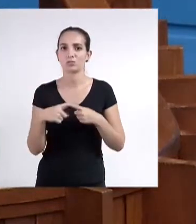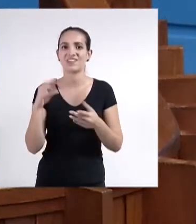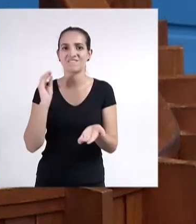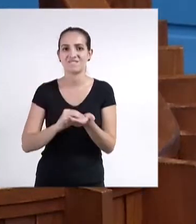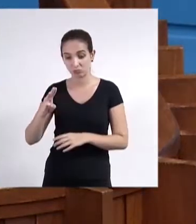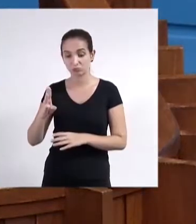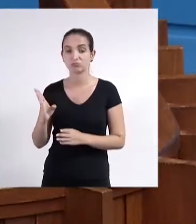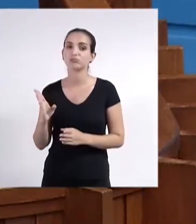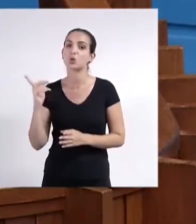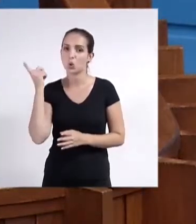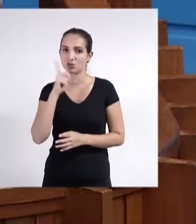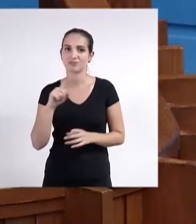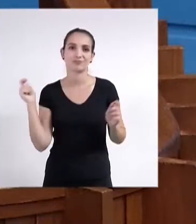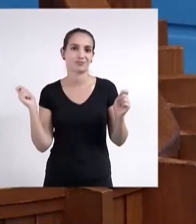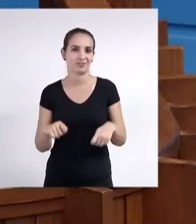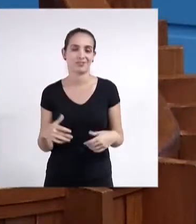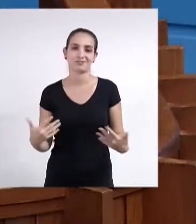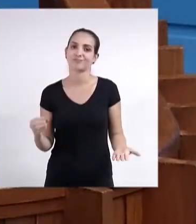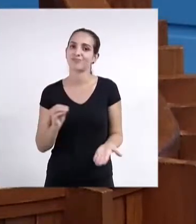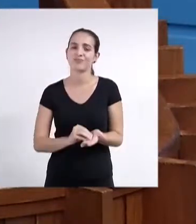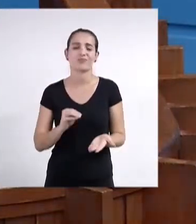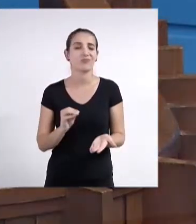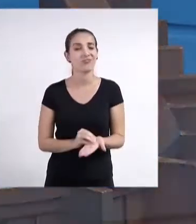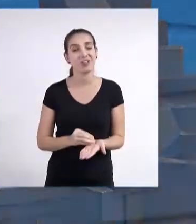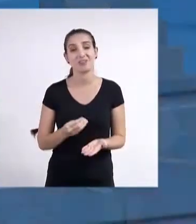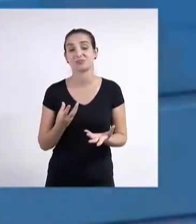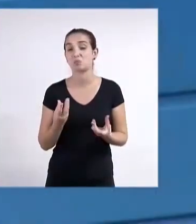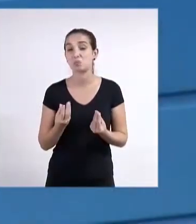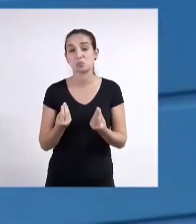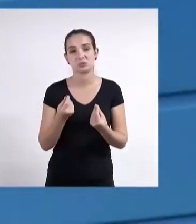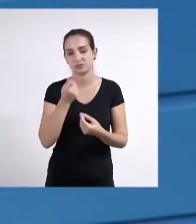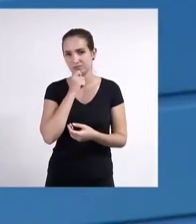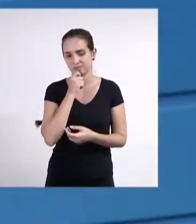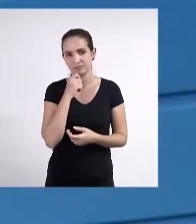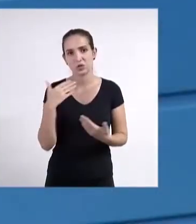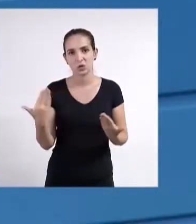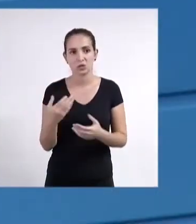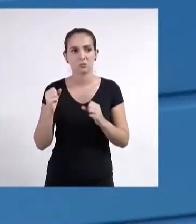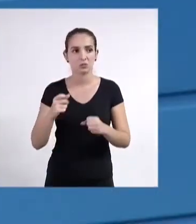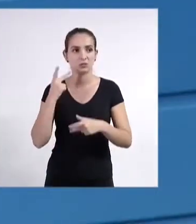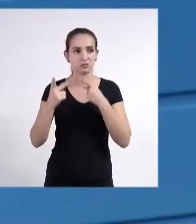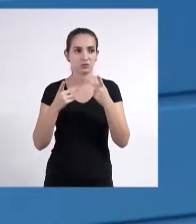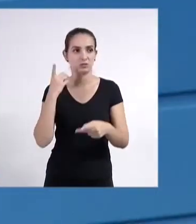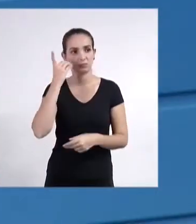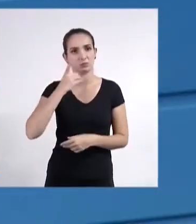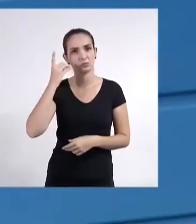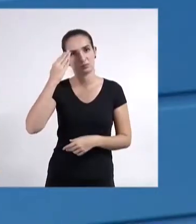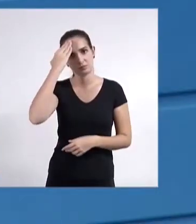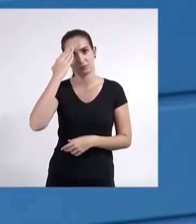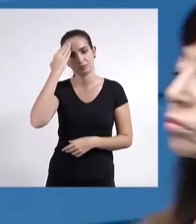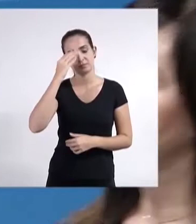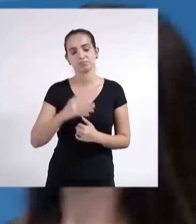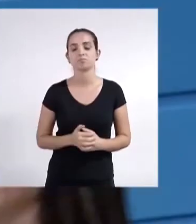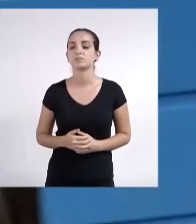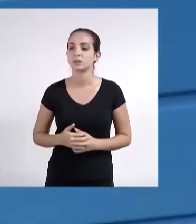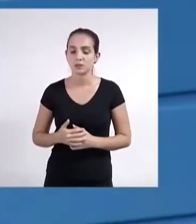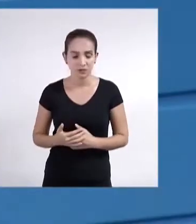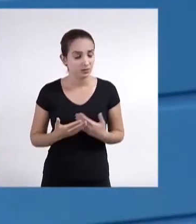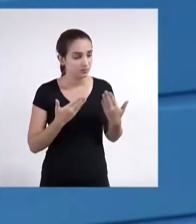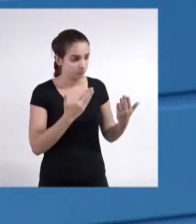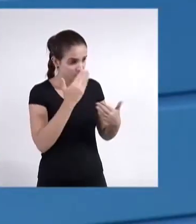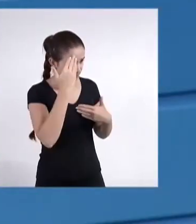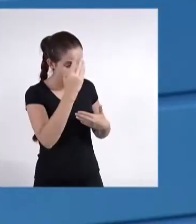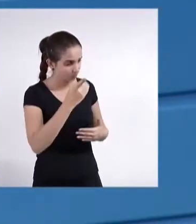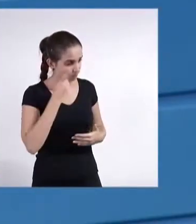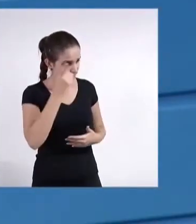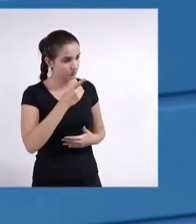todo o trecho. Concedo a parte ao deputado Barbosinha. Deputado Marçal Filho, agradeço pelo à parte.